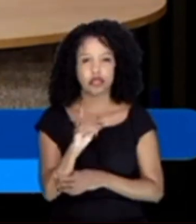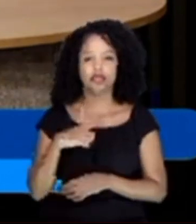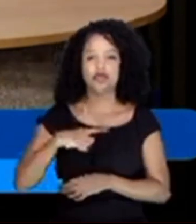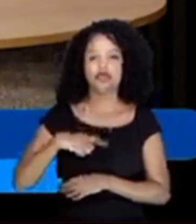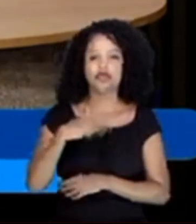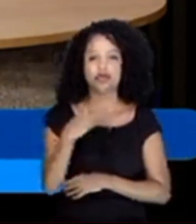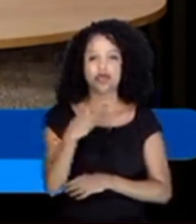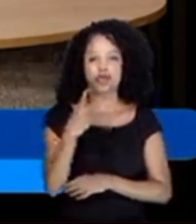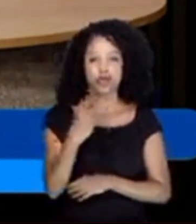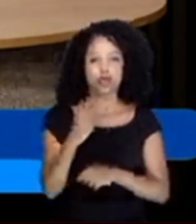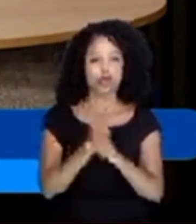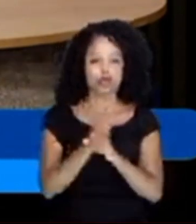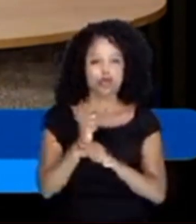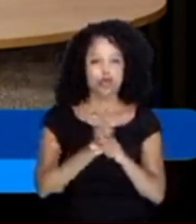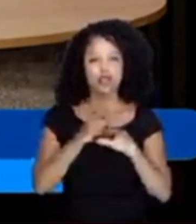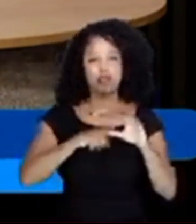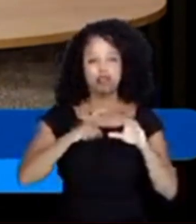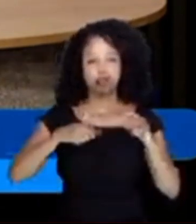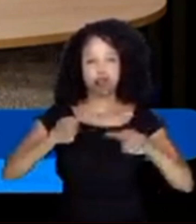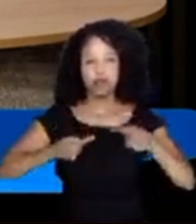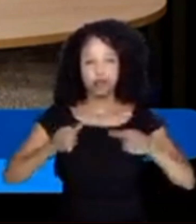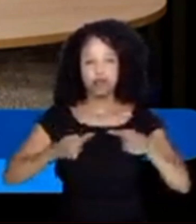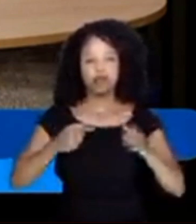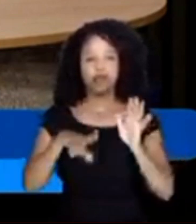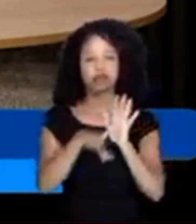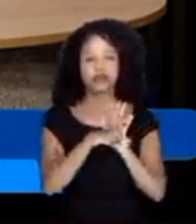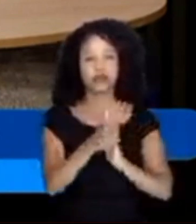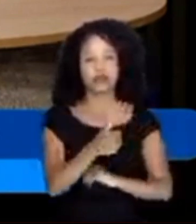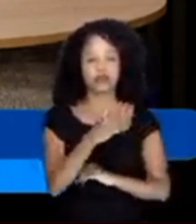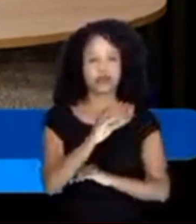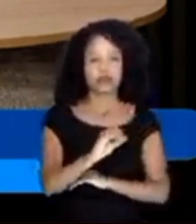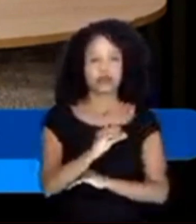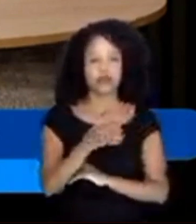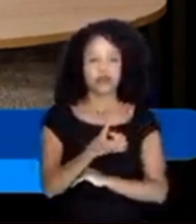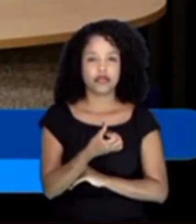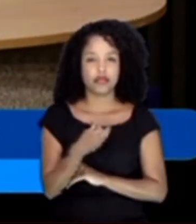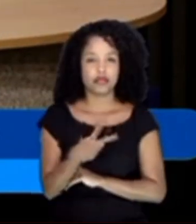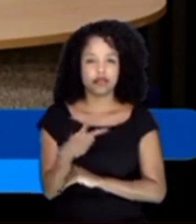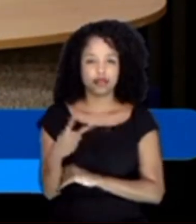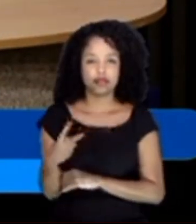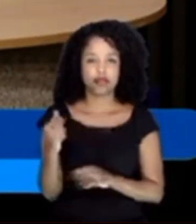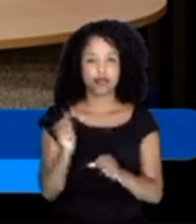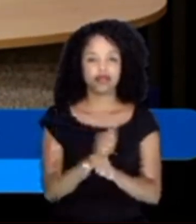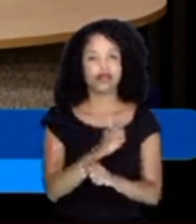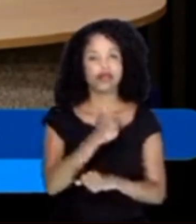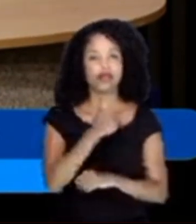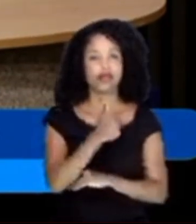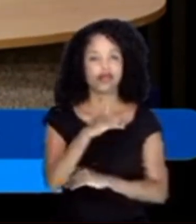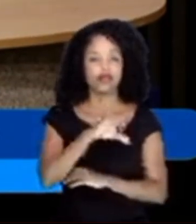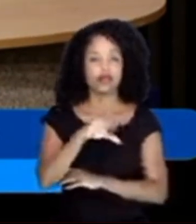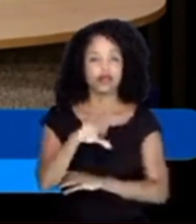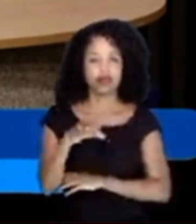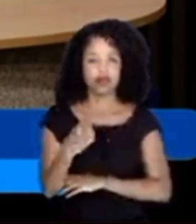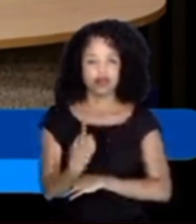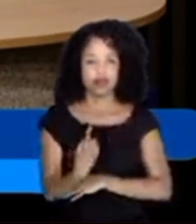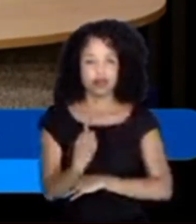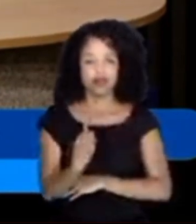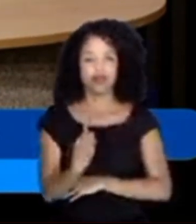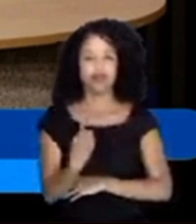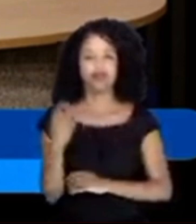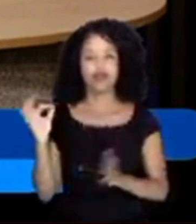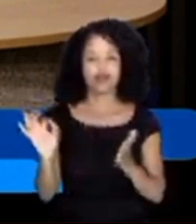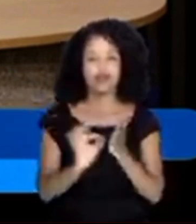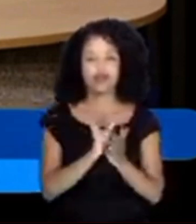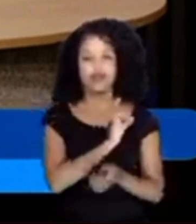política, através da Lei 10.622, de 1991, ela de autoria do